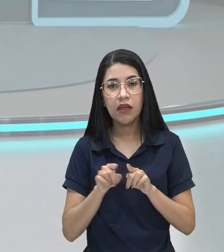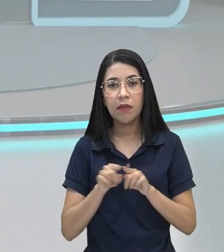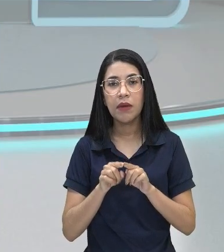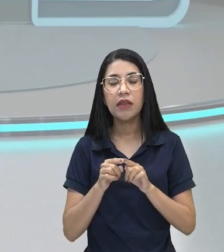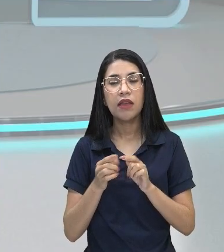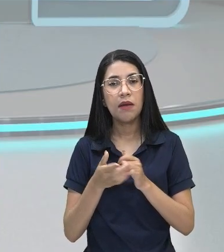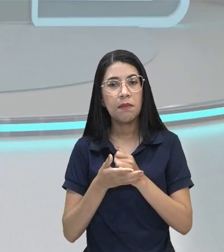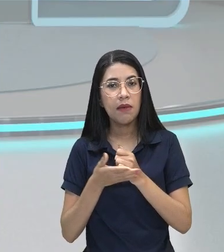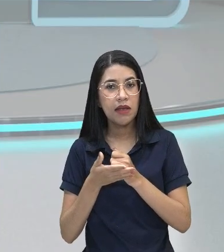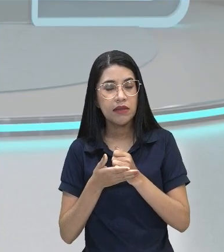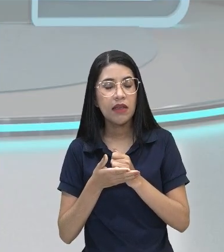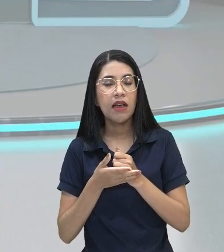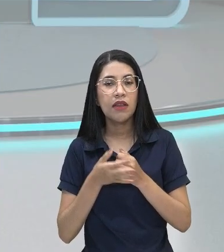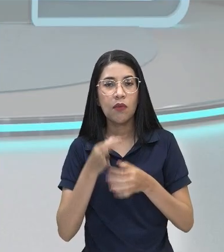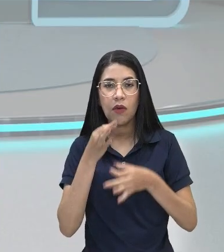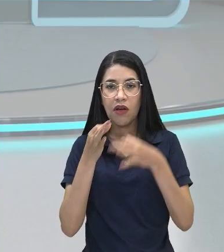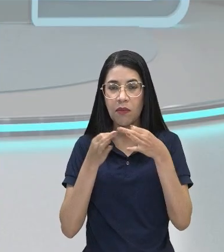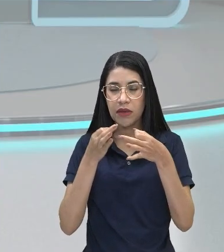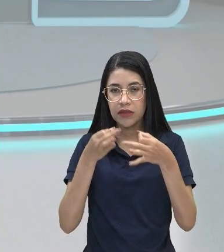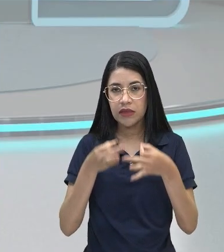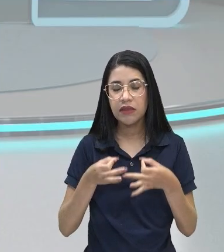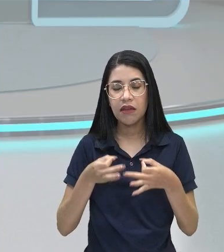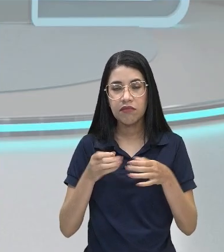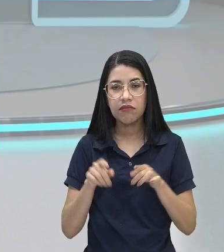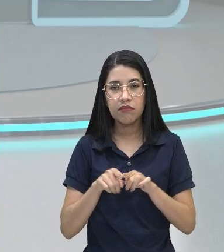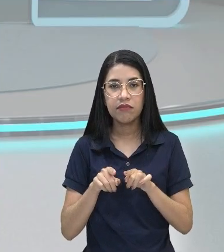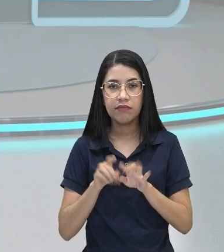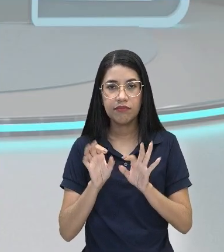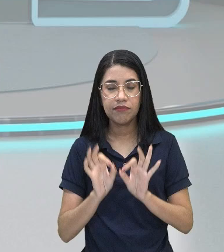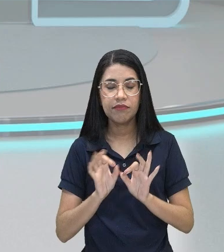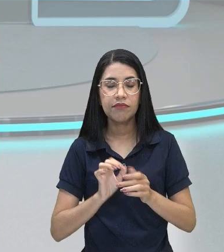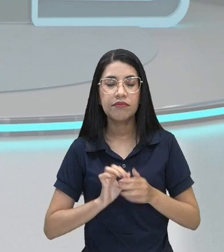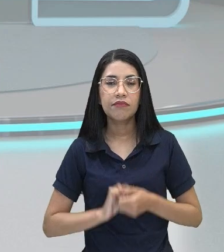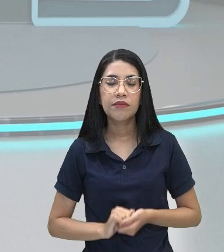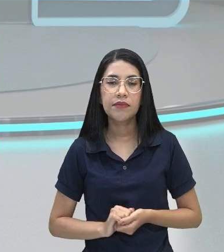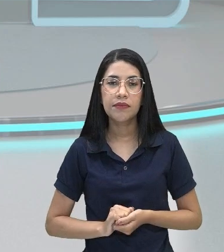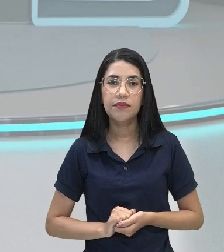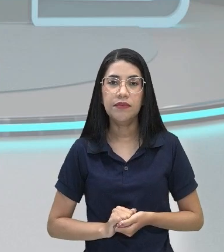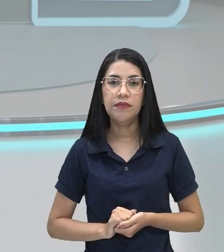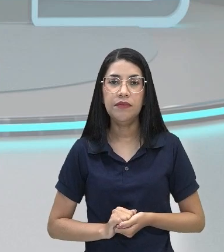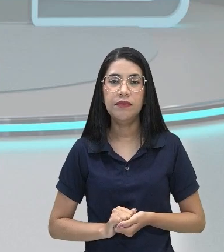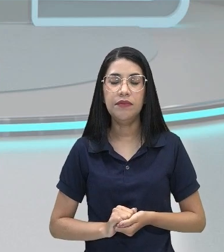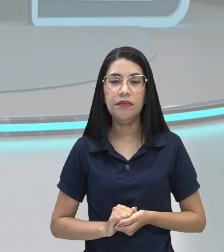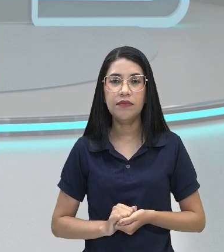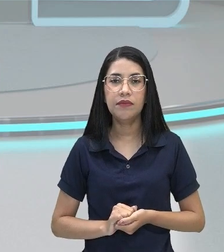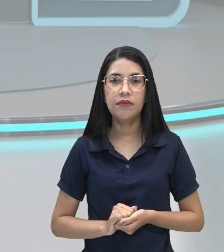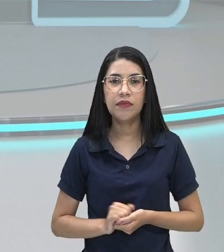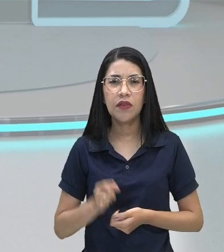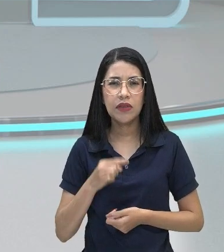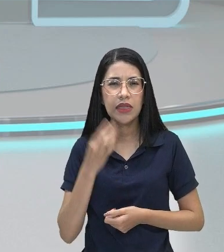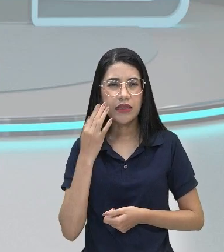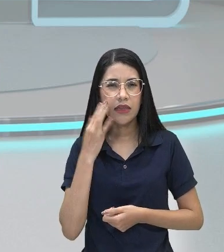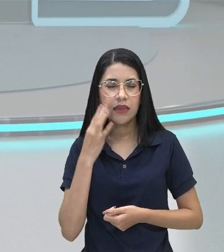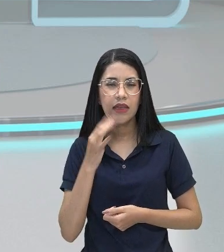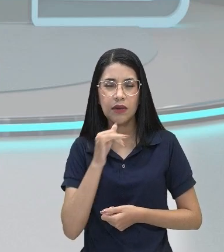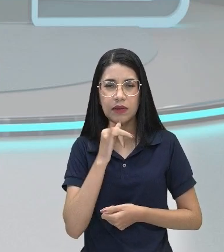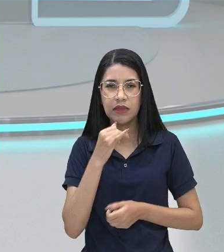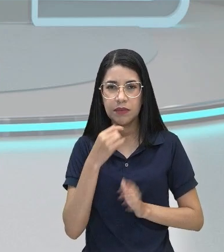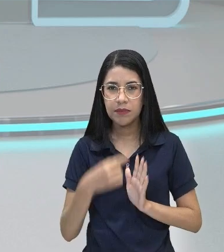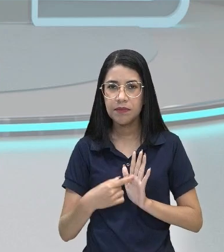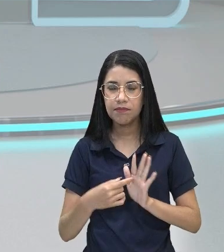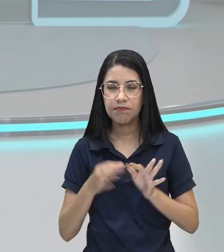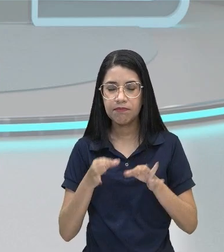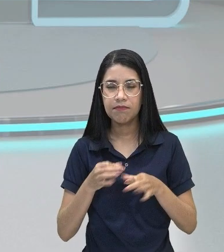muito bem argumentada, muito bem fundamentada. Você entendeu? Você gostou dos exemplos? Muito